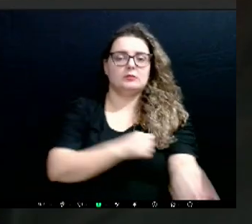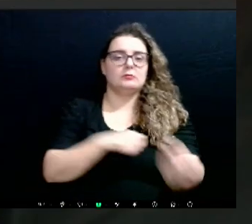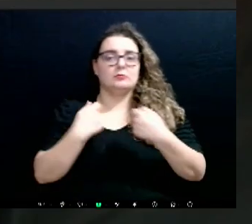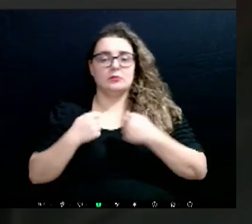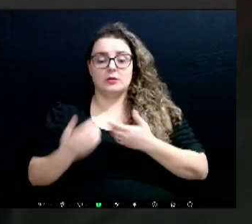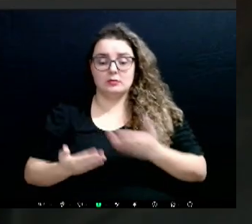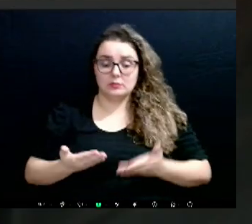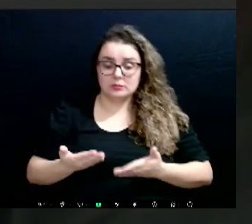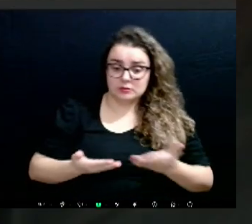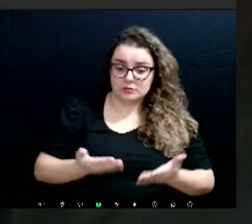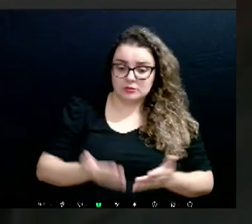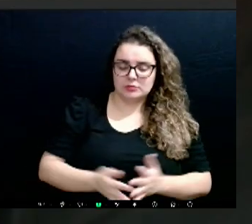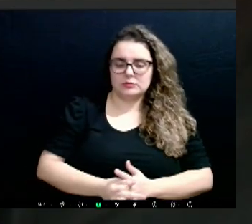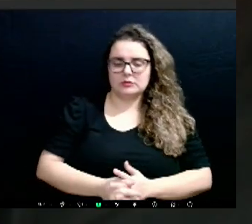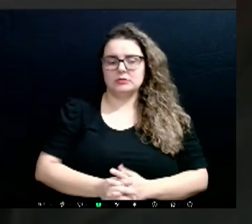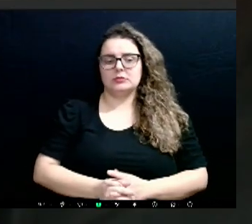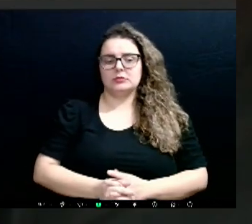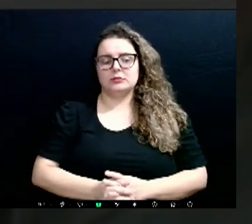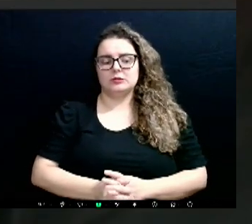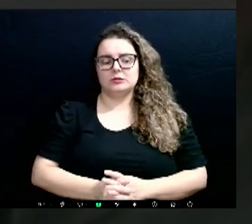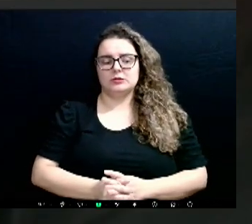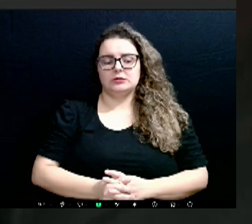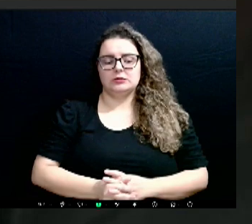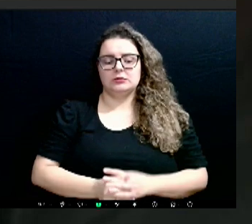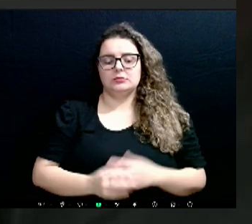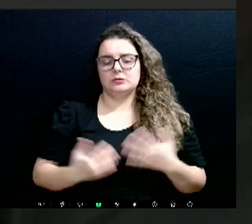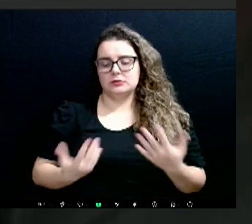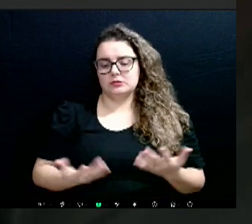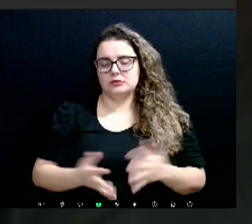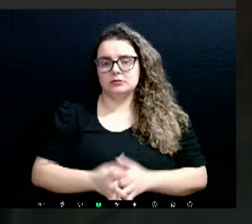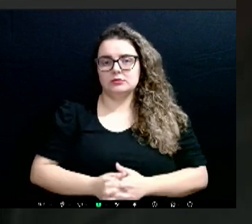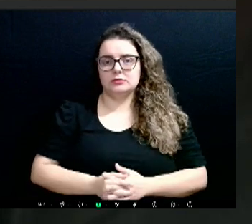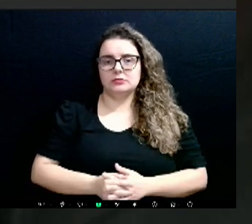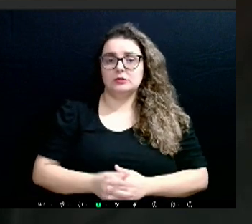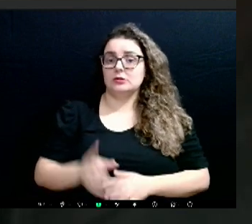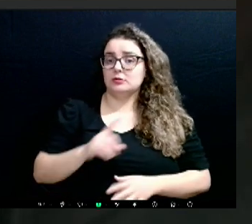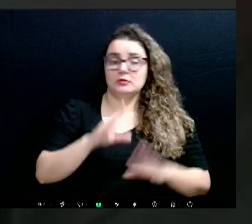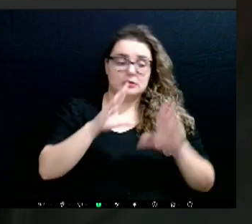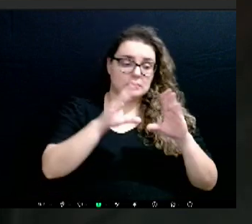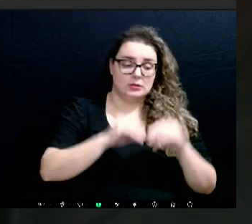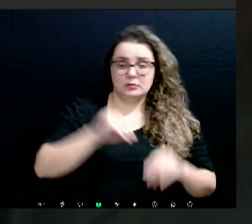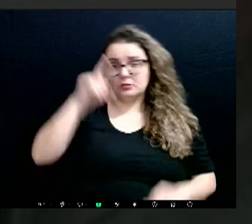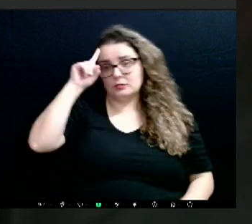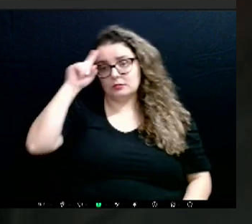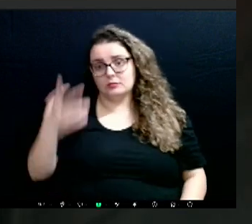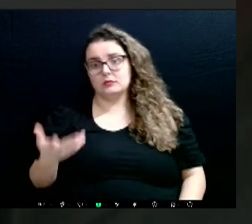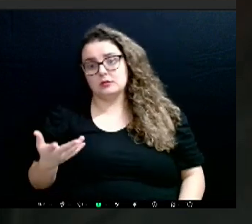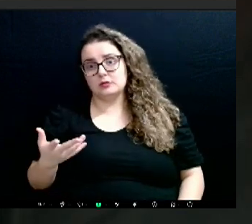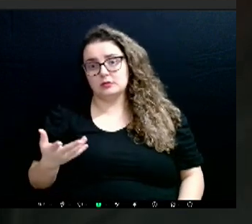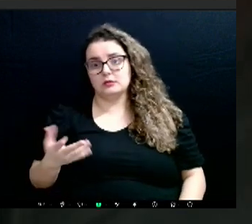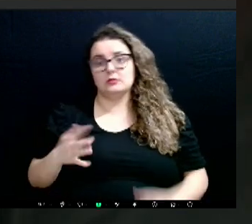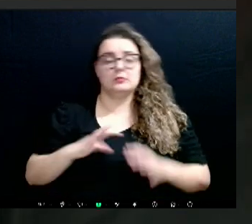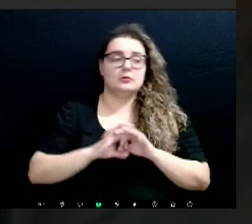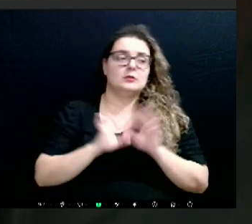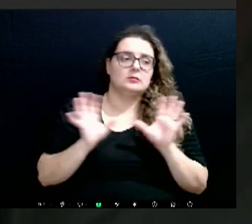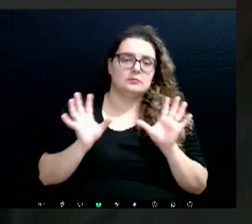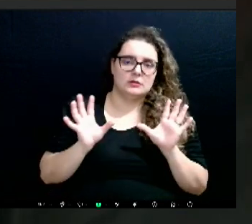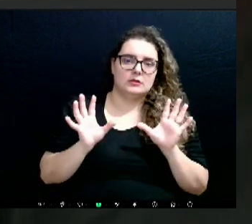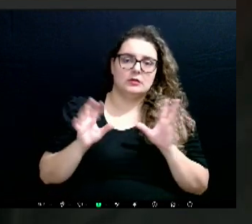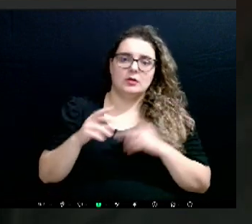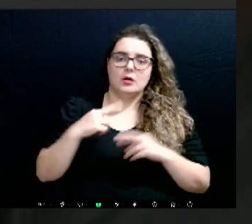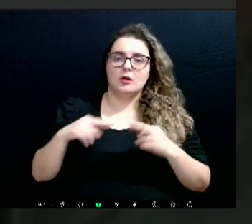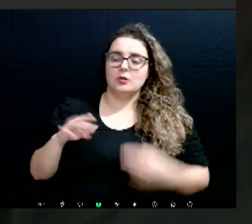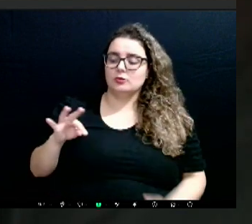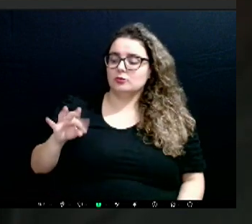tratamento, né? E que não é de uma hora para outra que ela vai se libertar. a questão do detox